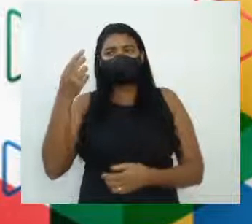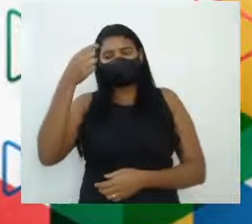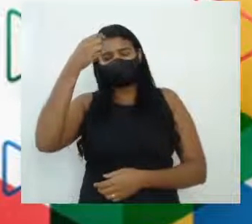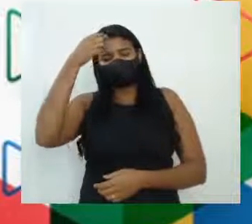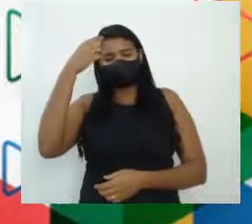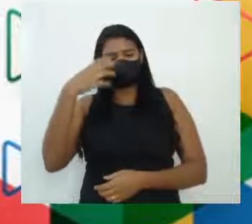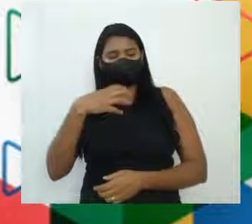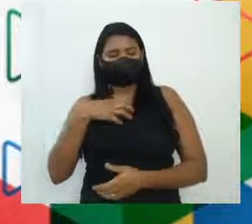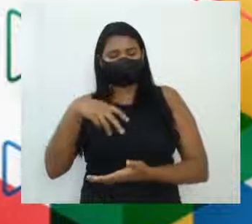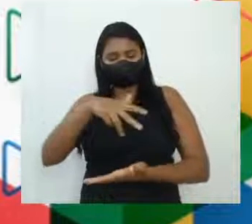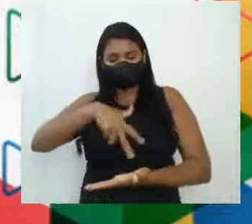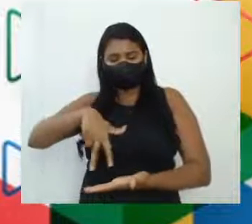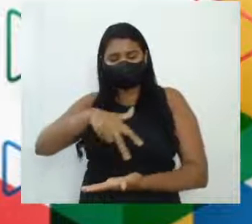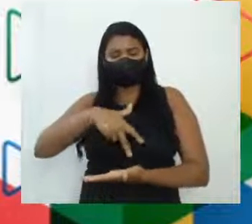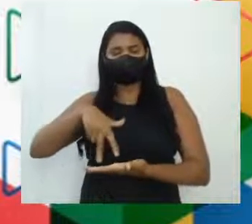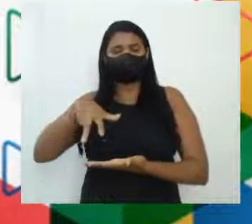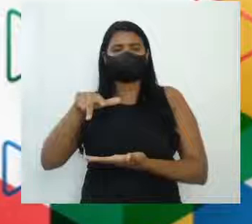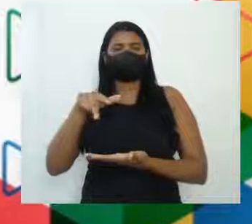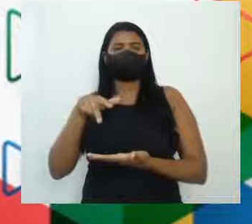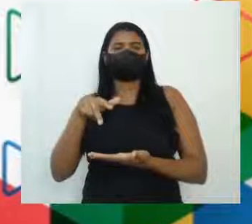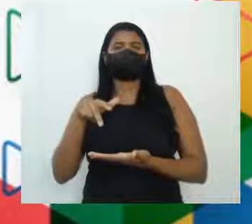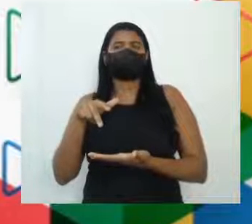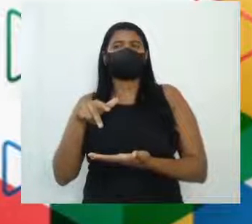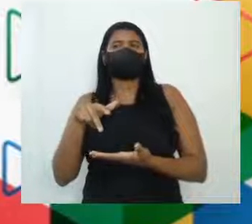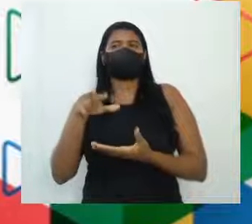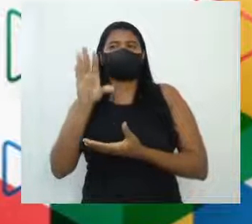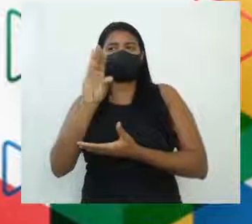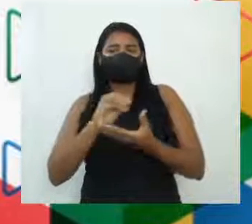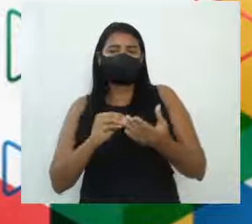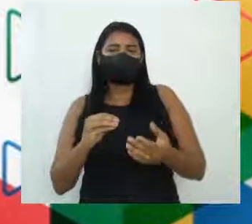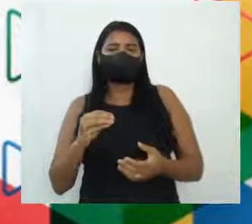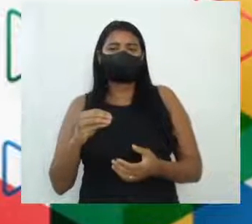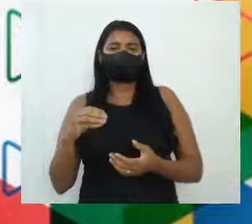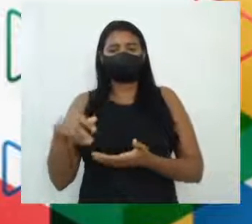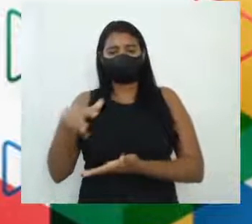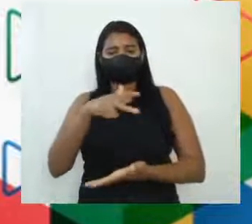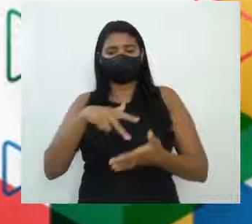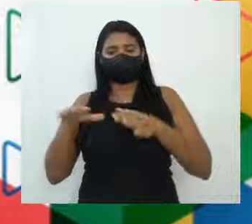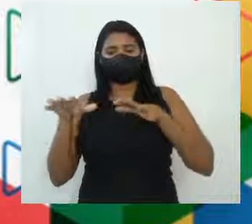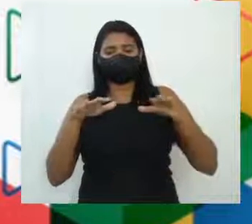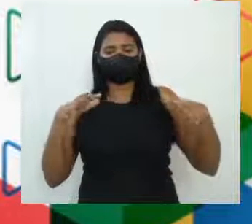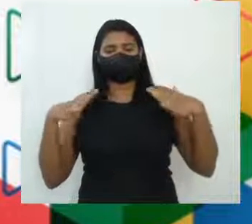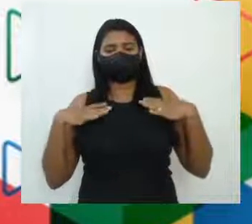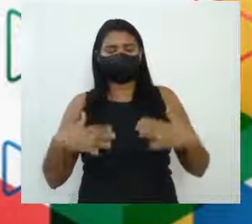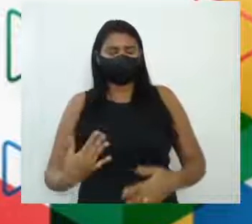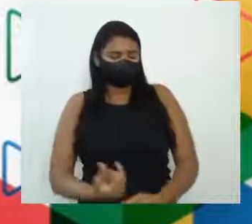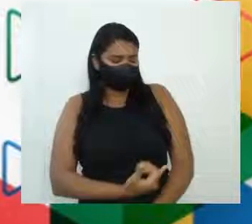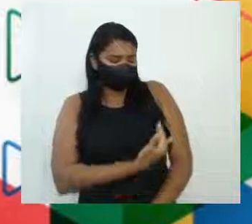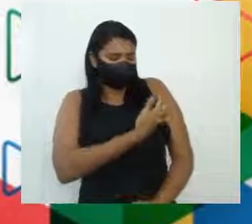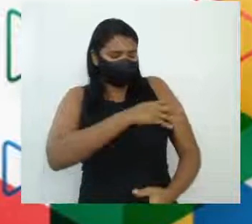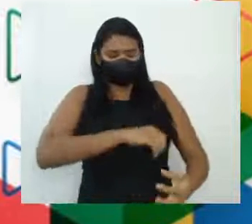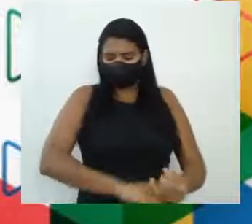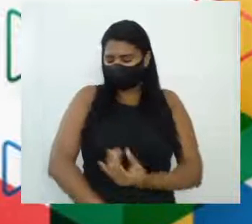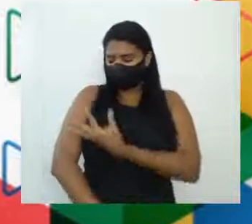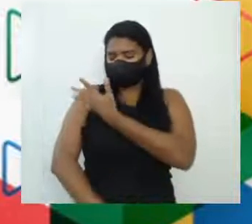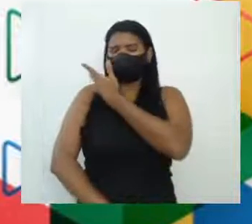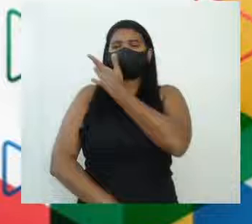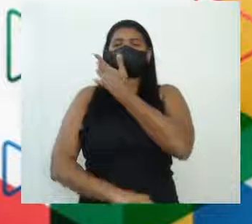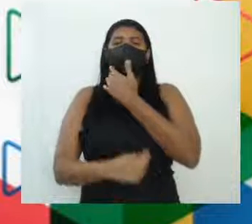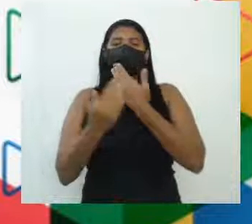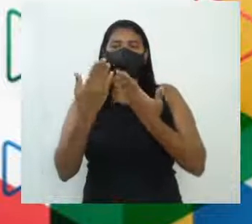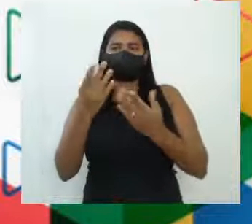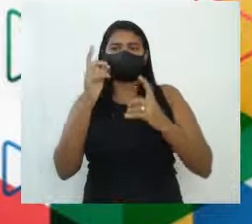dos bailarinos. As coreografias interagem aos seus movimentos, as emoções dos intérpretes, como vocês